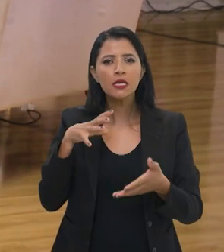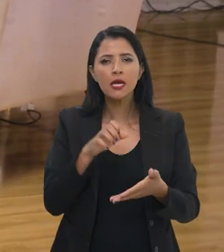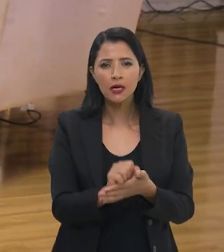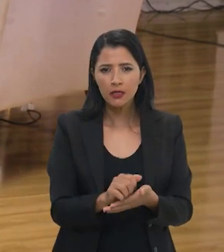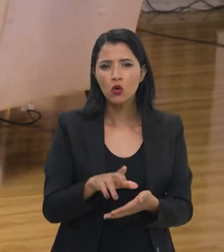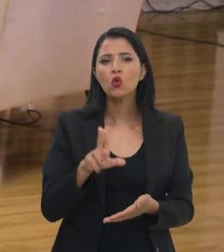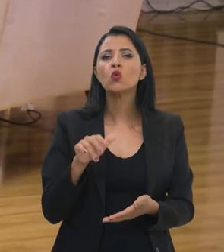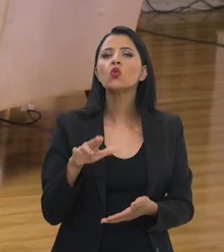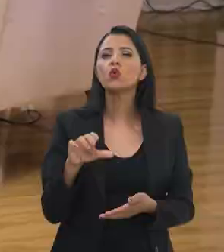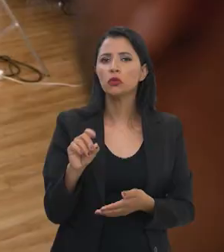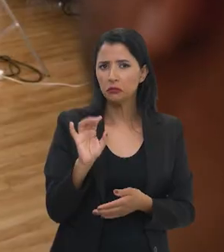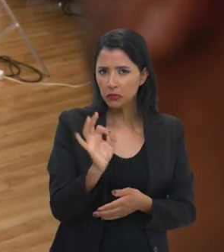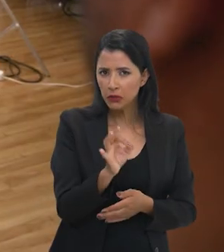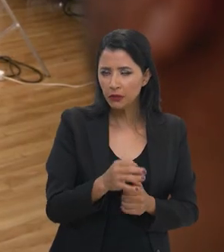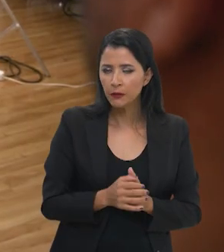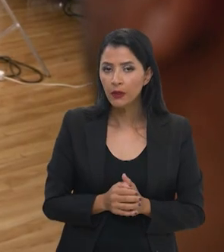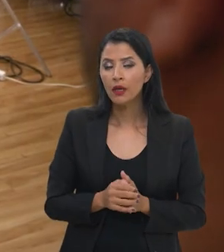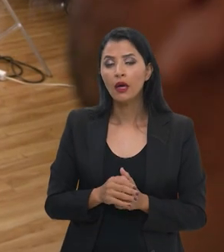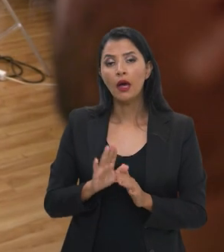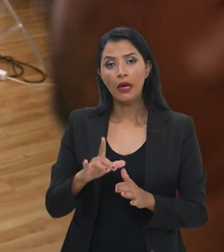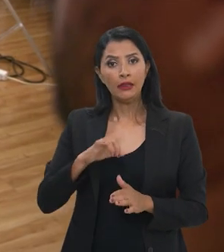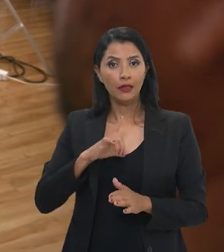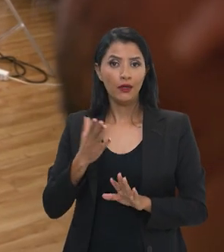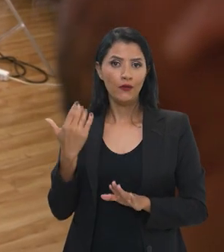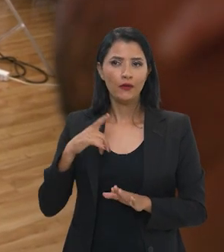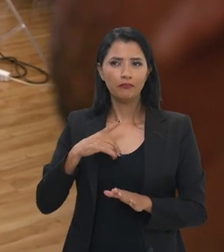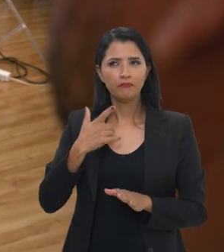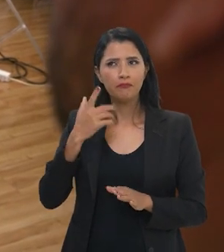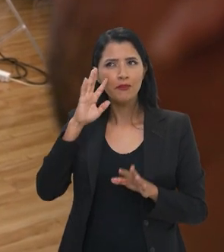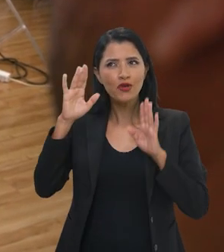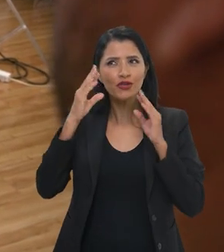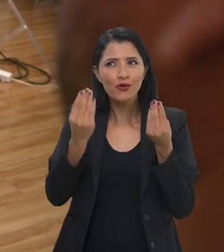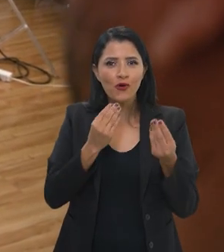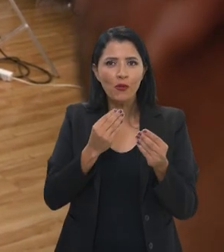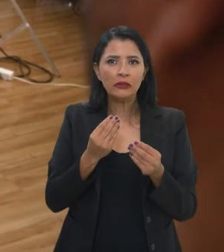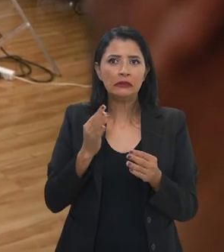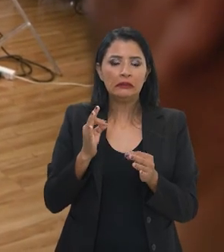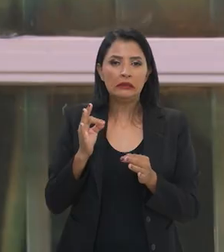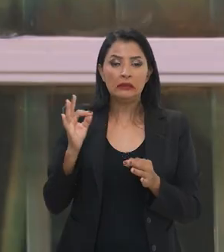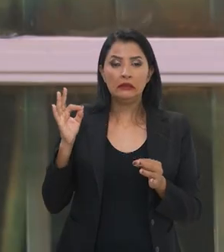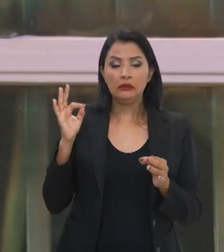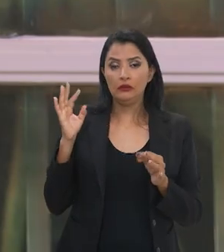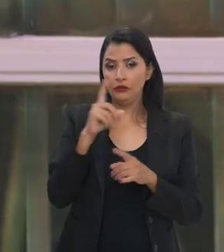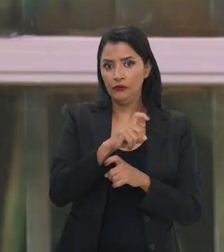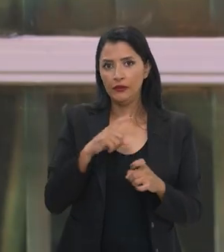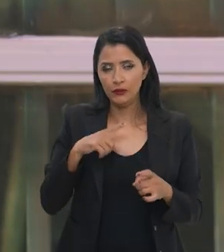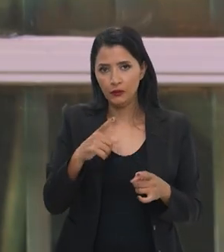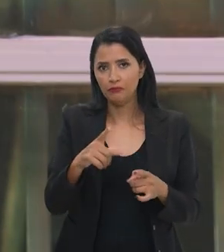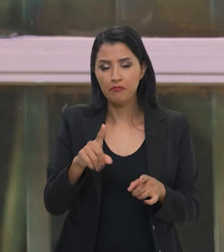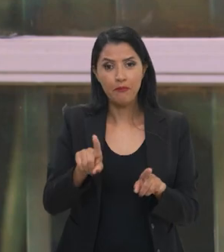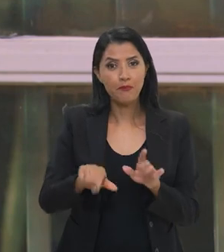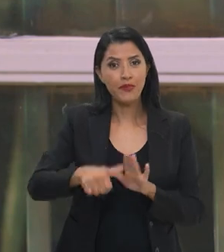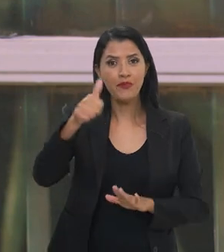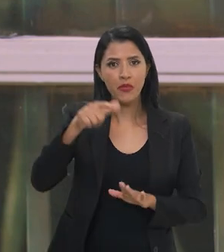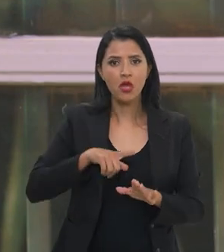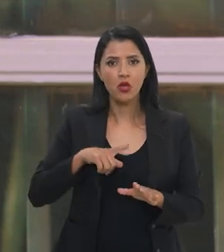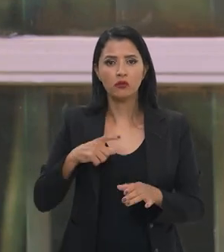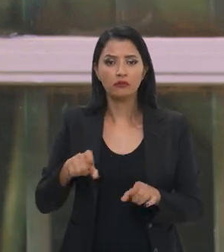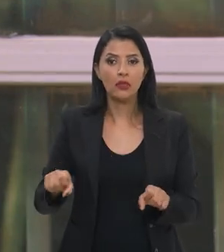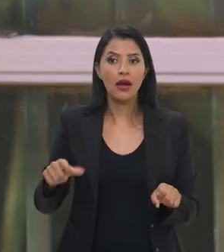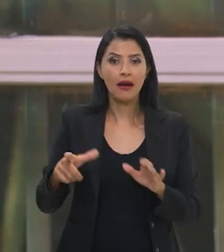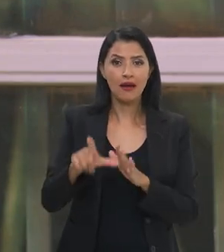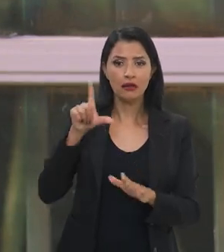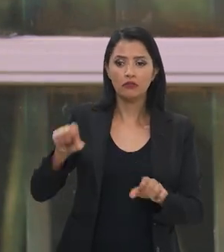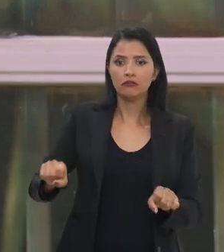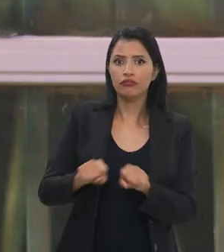Ministro olha o que a gente teve foi algo que nós temos longe de imaginar é primeiro se quebrou todo o